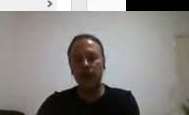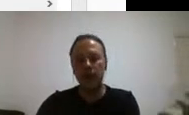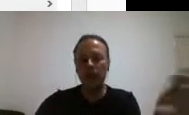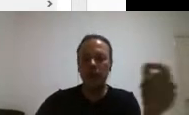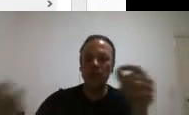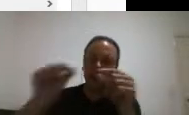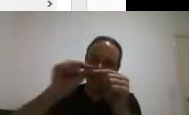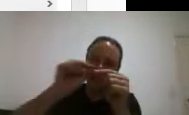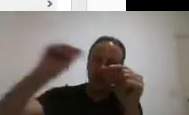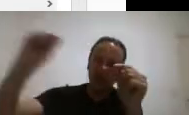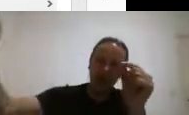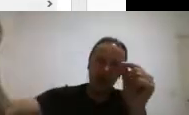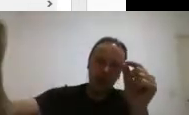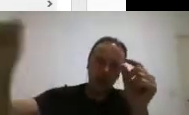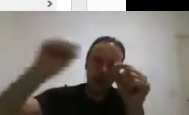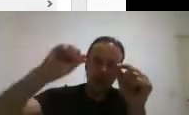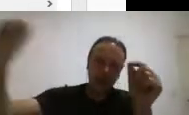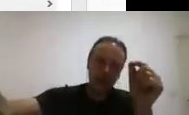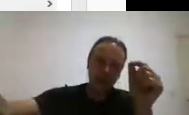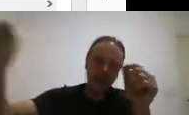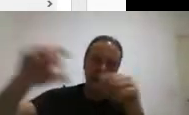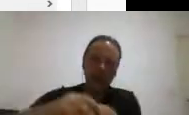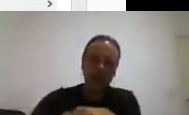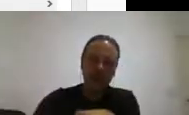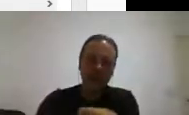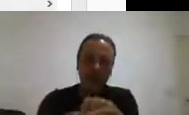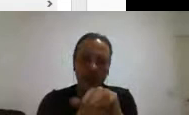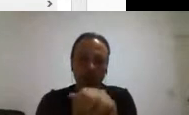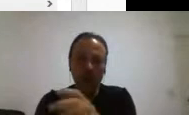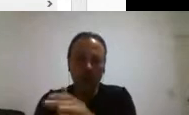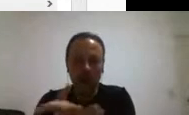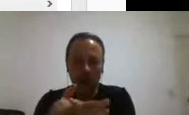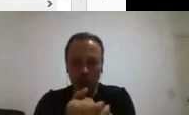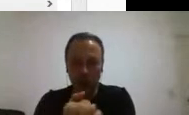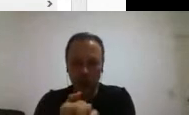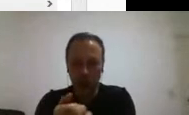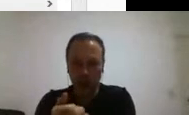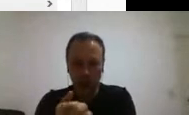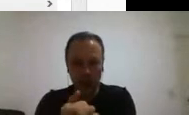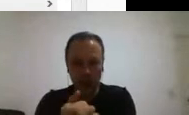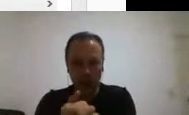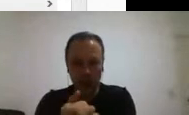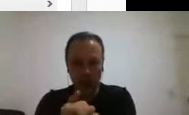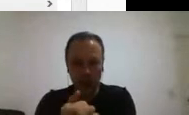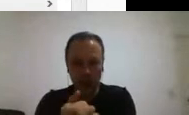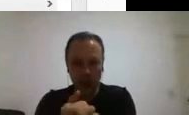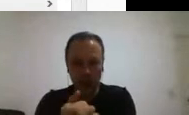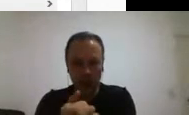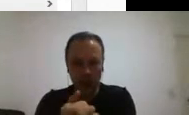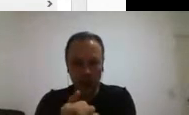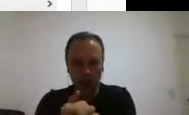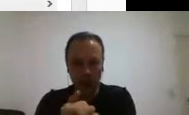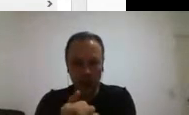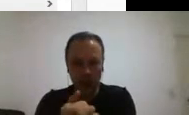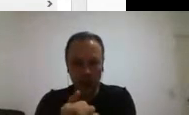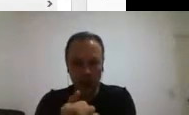não é especificada, lembra? A gente põe um tracinho, sublinha, né? Underline embaixo da chave lá que a gente viu,